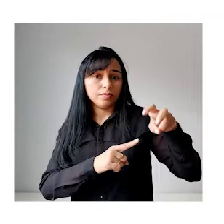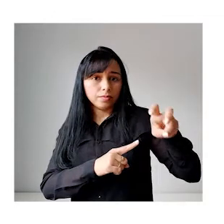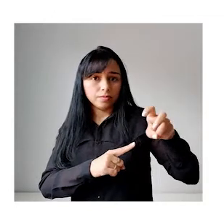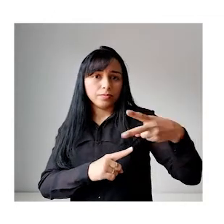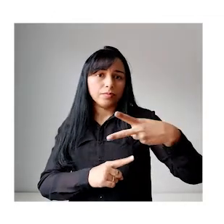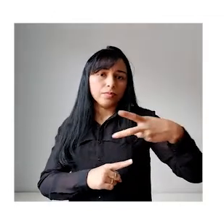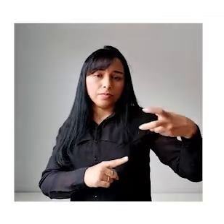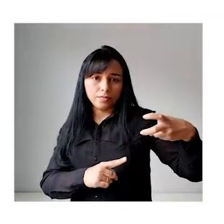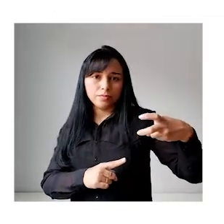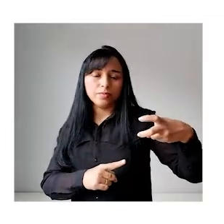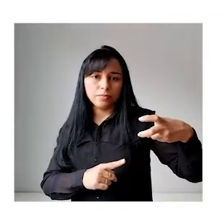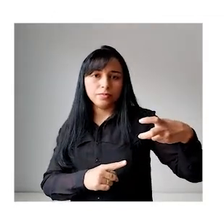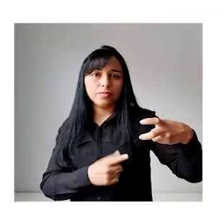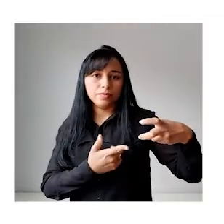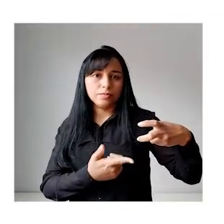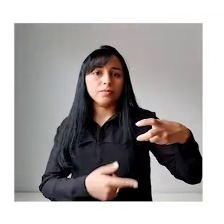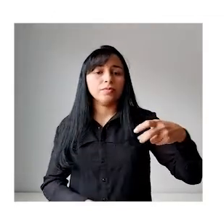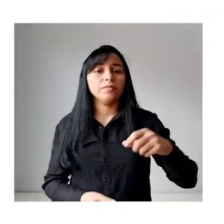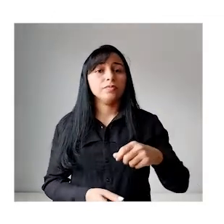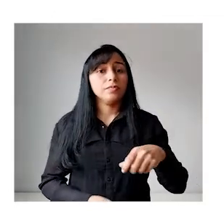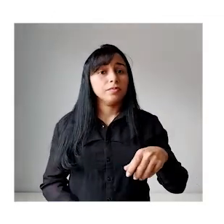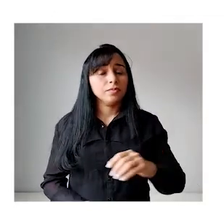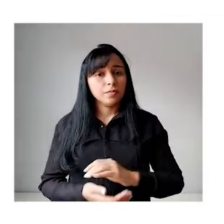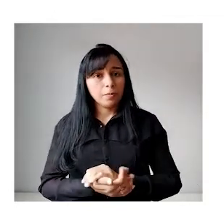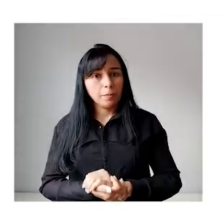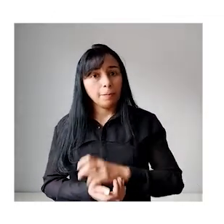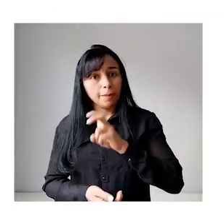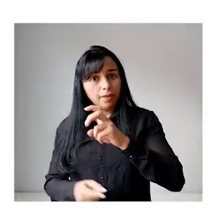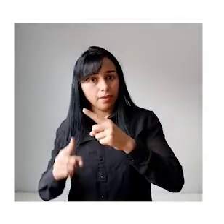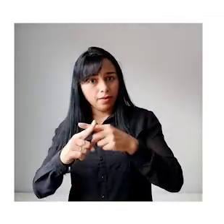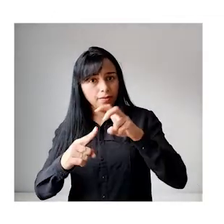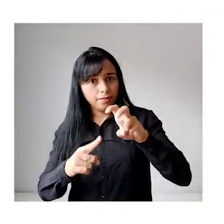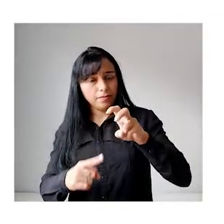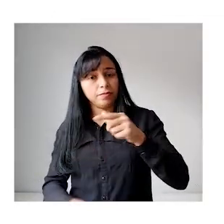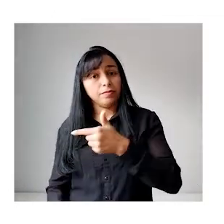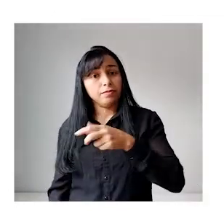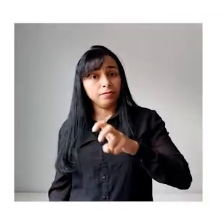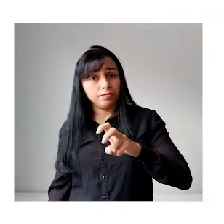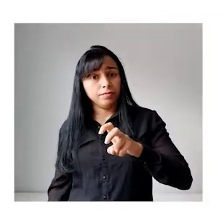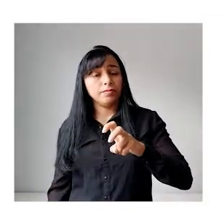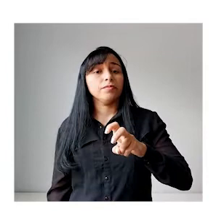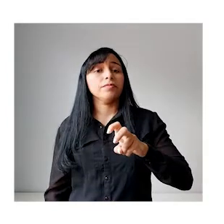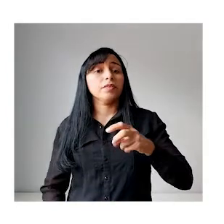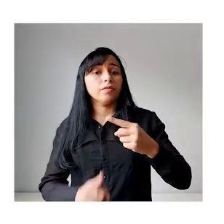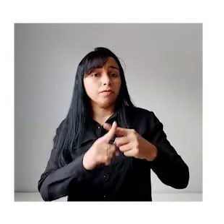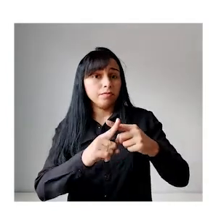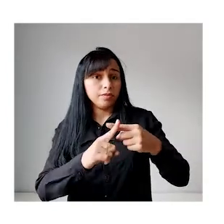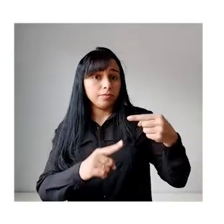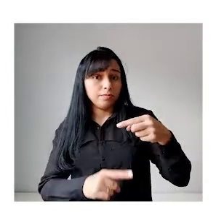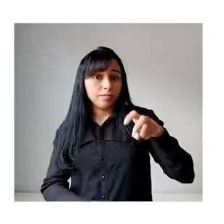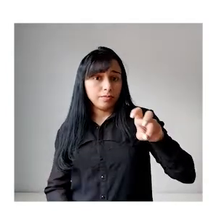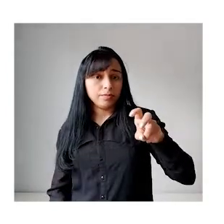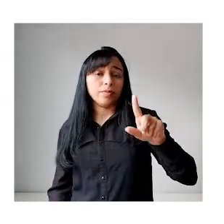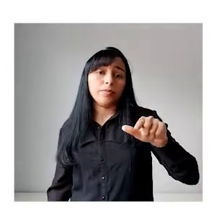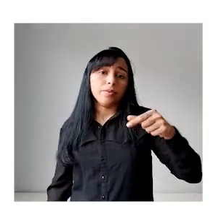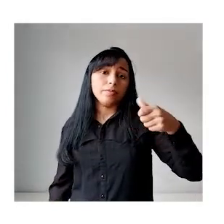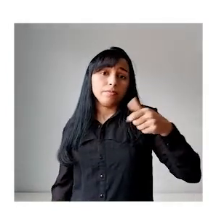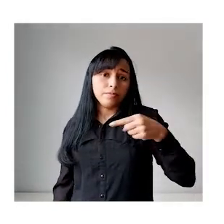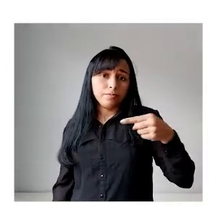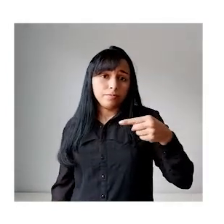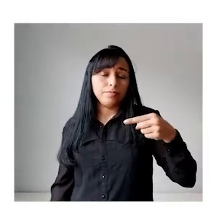menos, resultado positivo, 5 vezes 5, 25, 25 vezes menos 5,